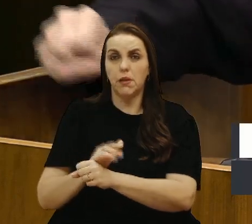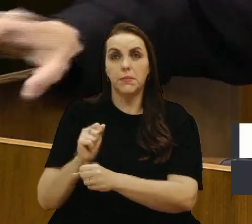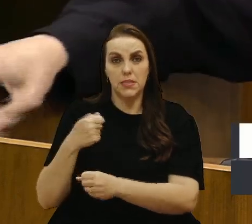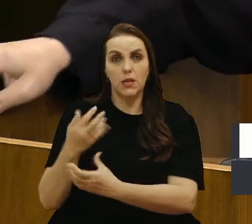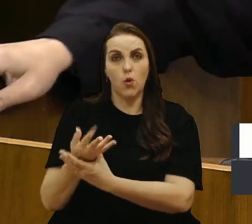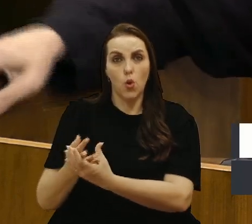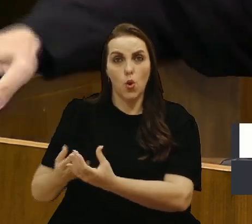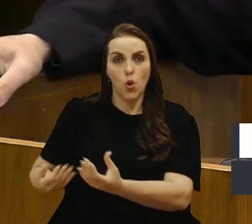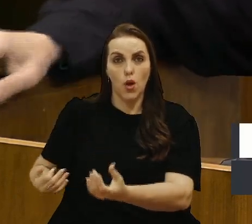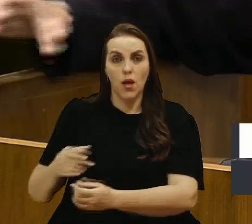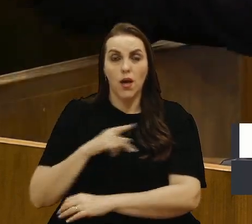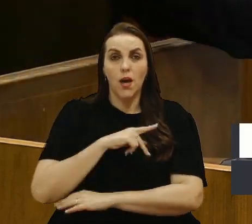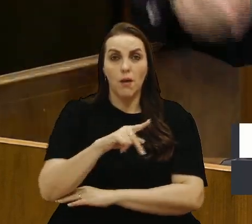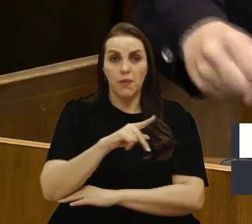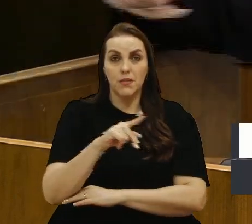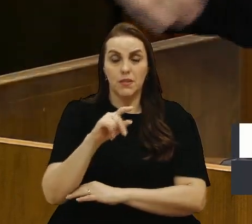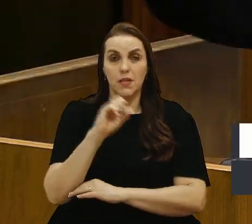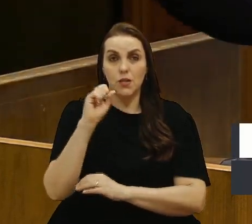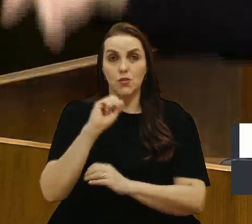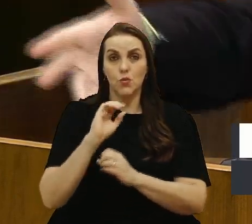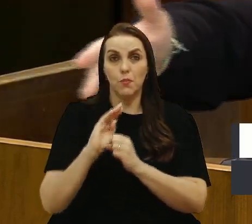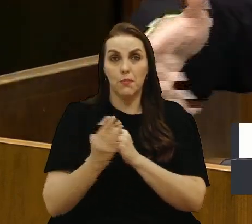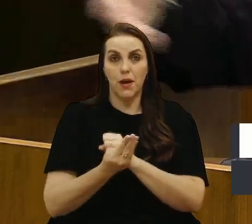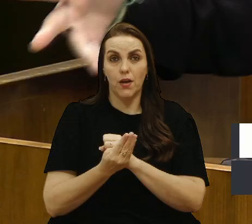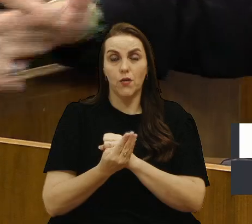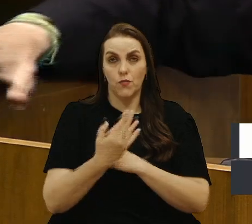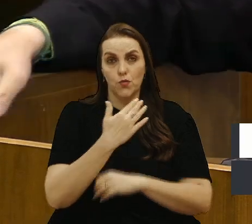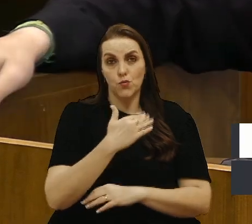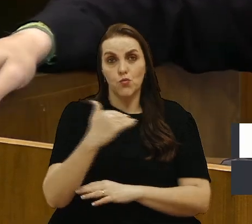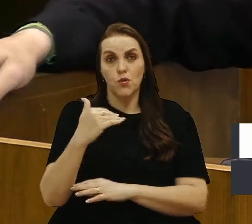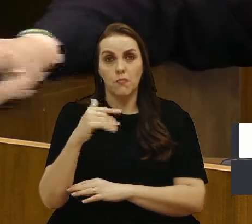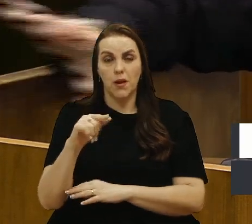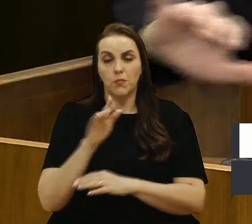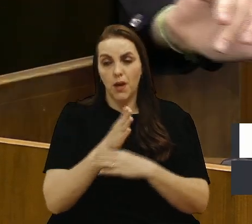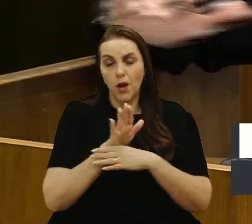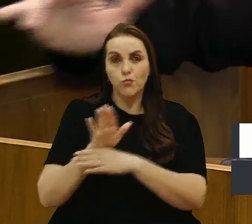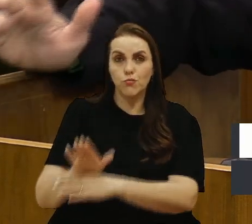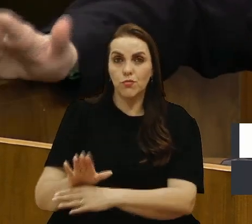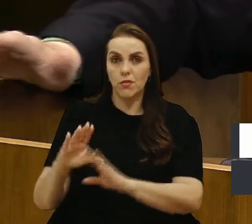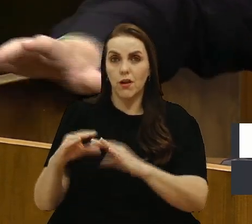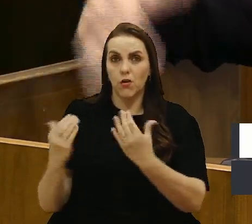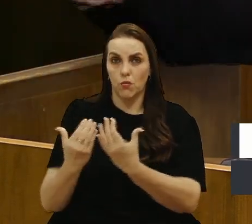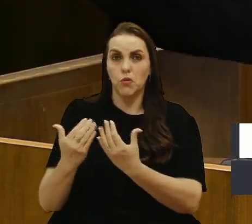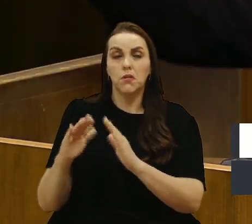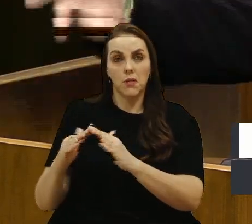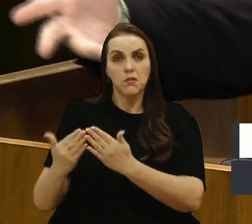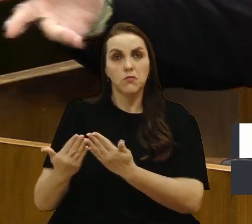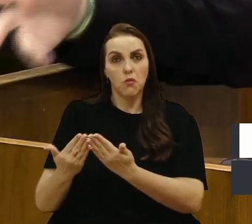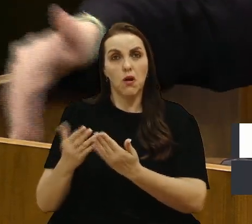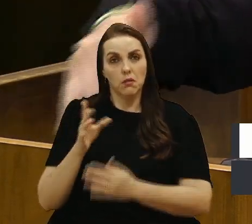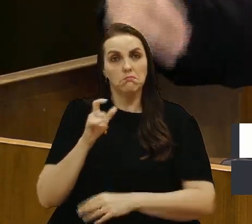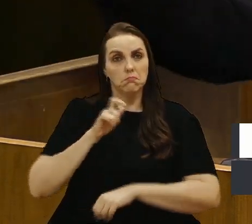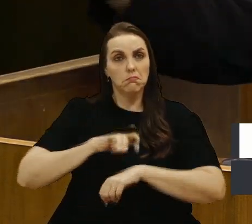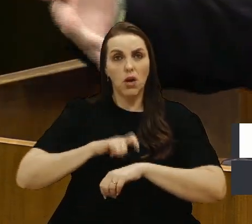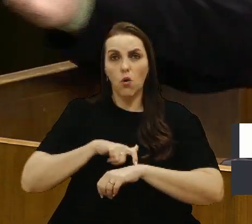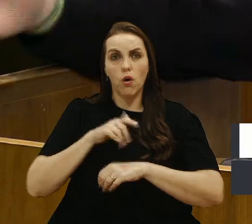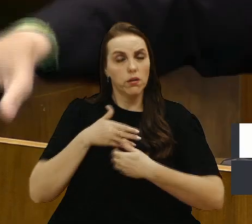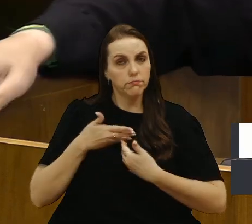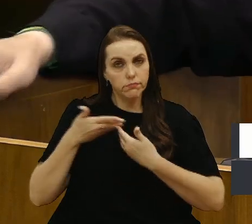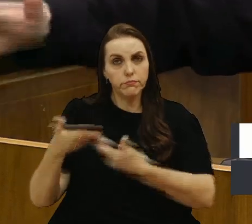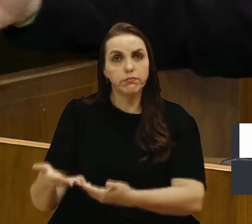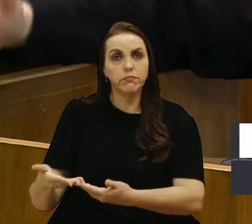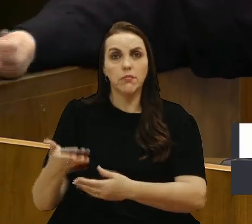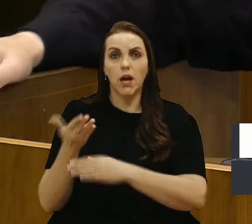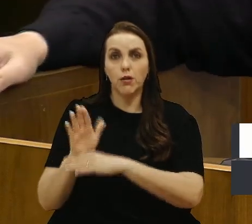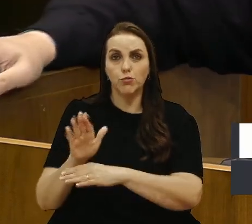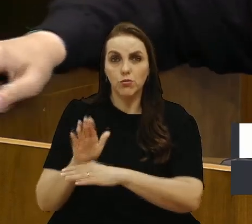do bairro, a vereadora Daiane e a vereadora Sandra, foi chamado para contribuir com a comunidade escolar, e ele de pronto atendeu o pedido e foi lá